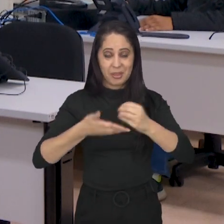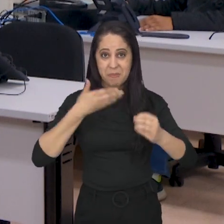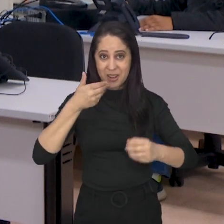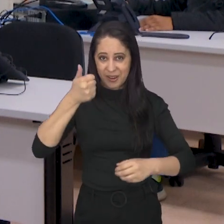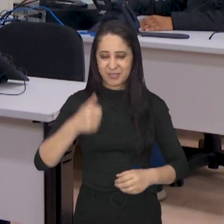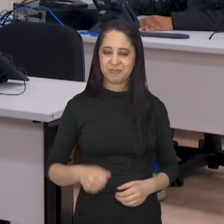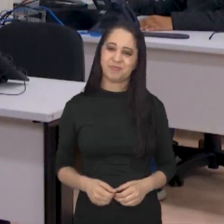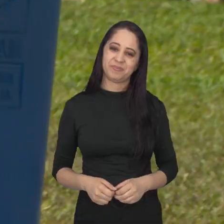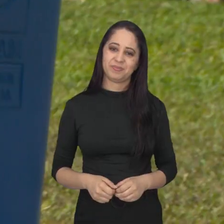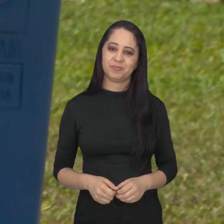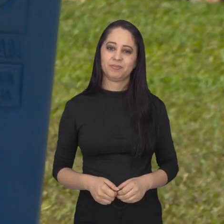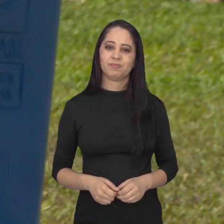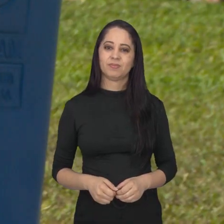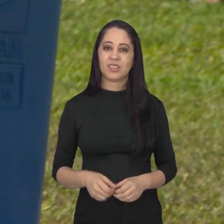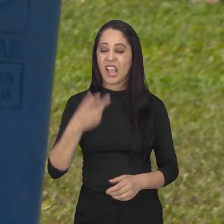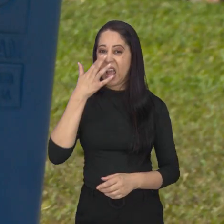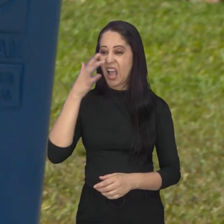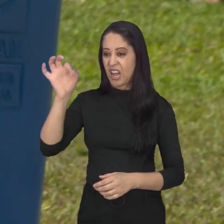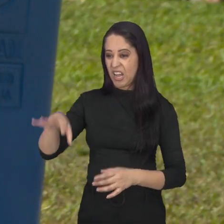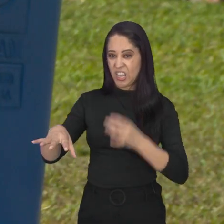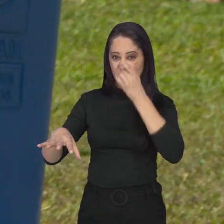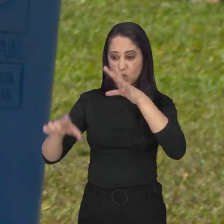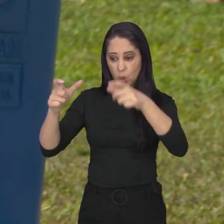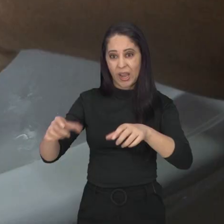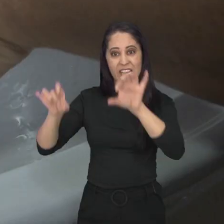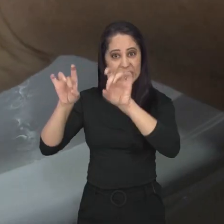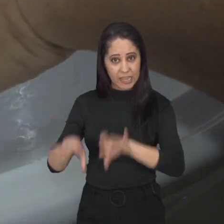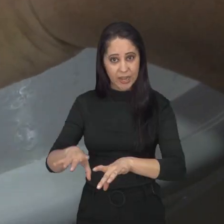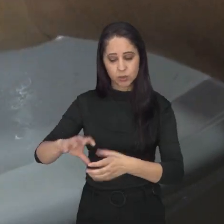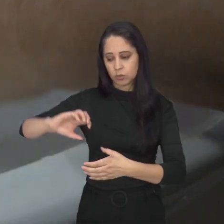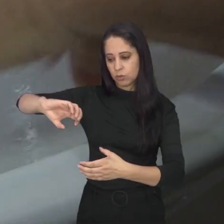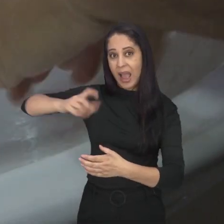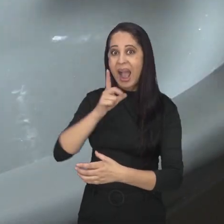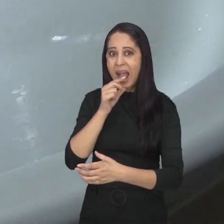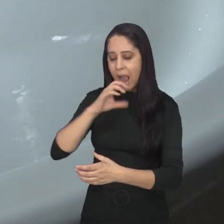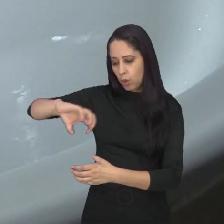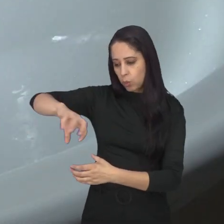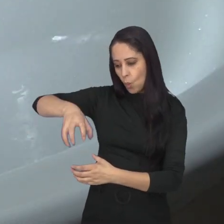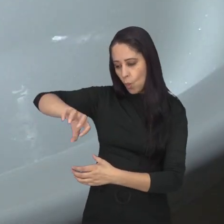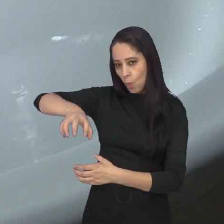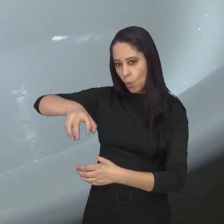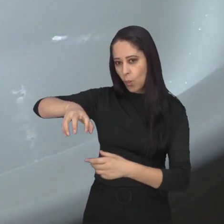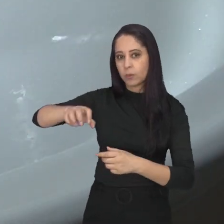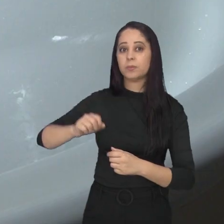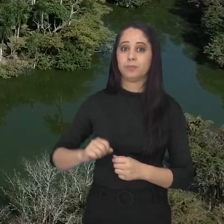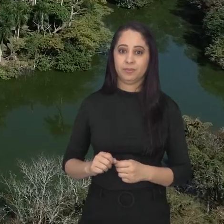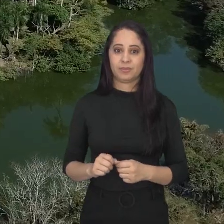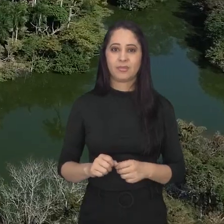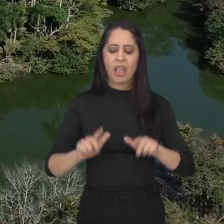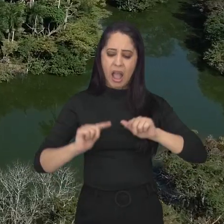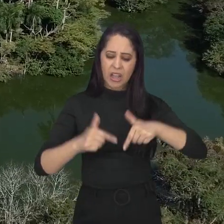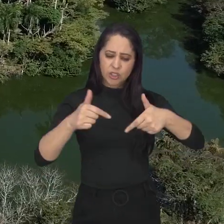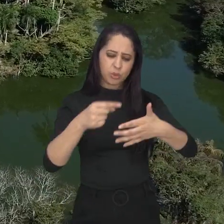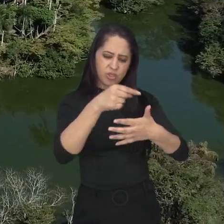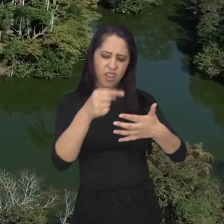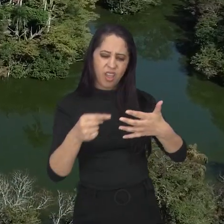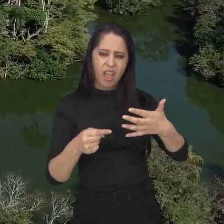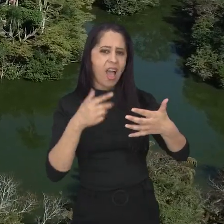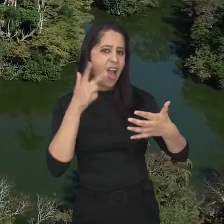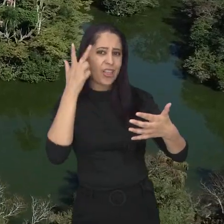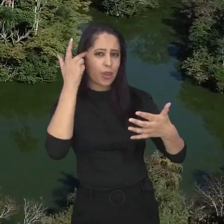número 175, no centro. E voltando a falar de datas, hoje é o Dia Mundial do Meio Ambiente. E por conta